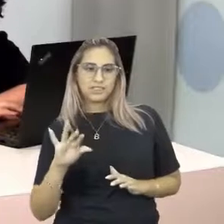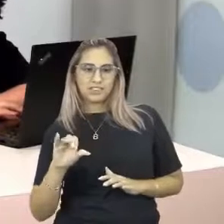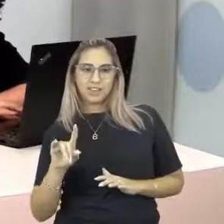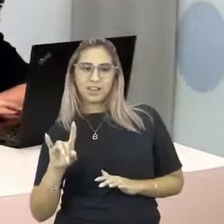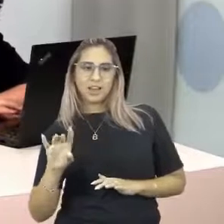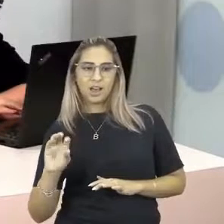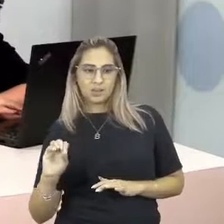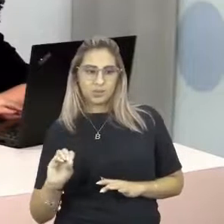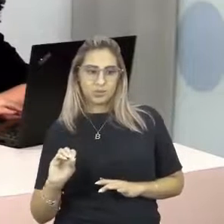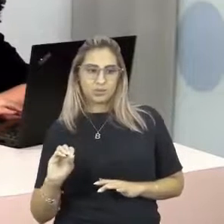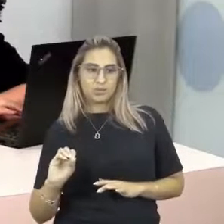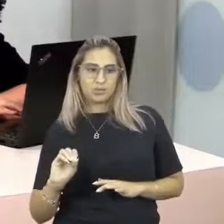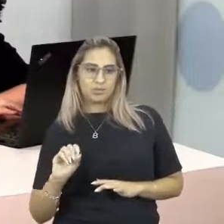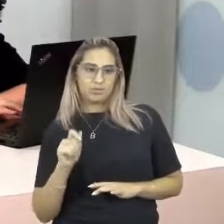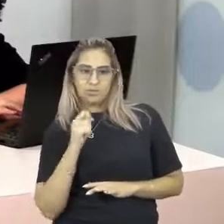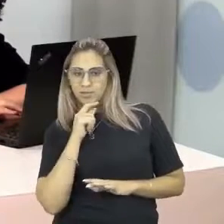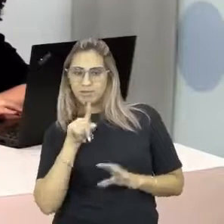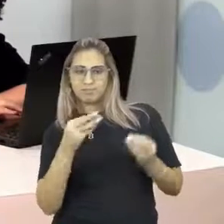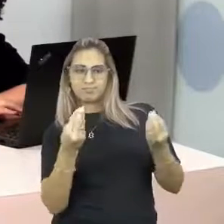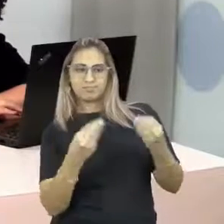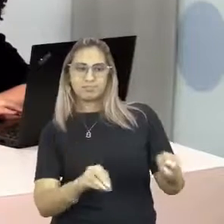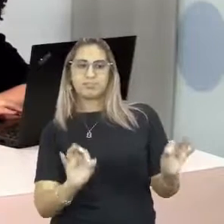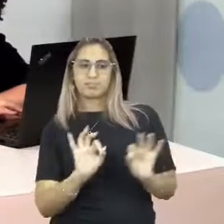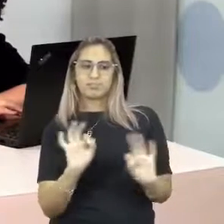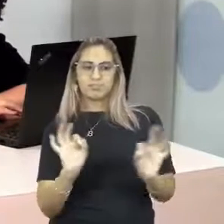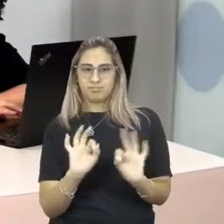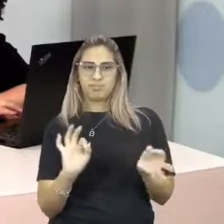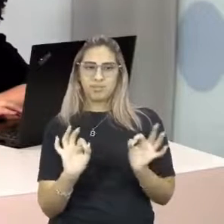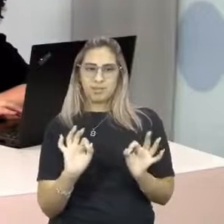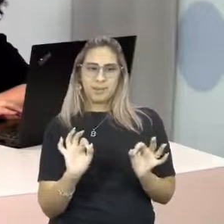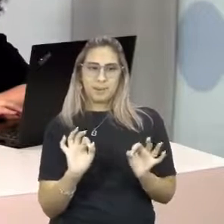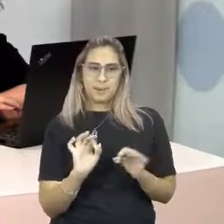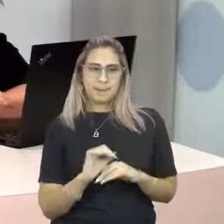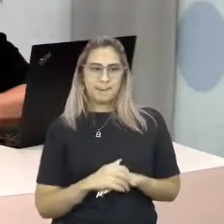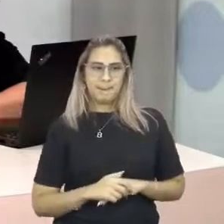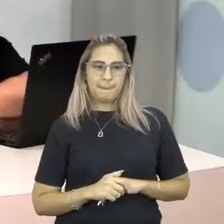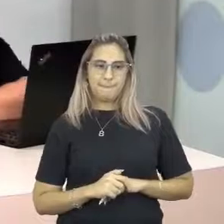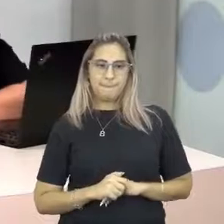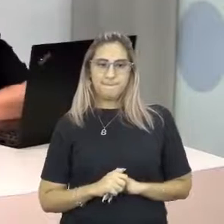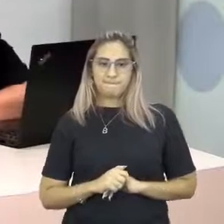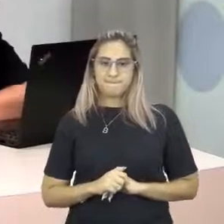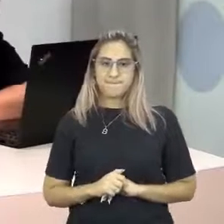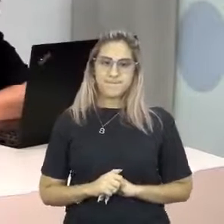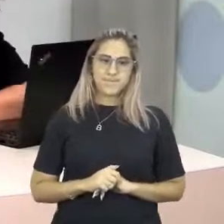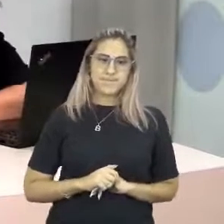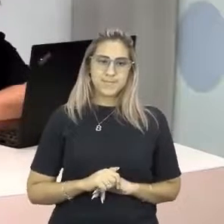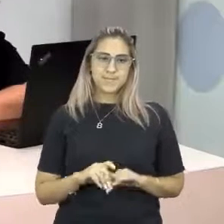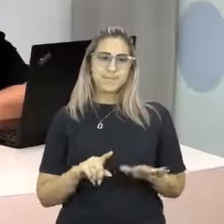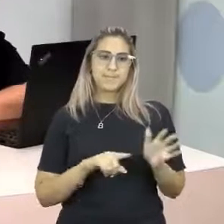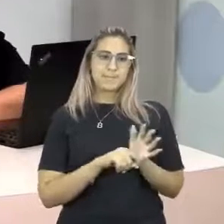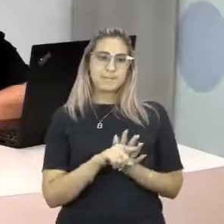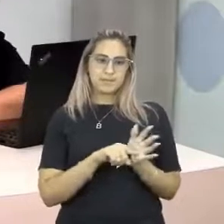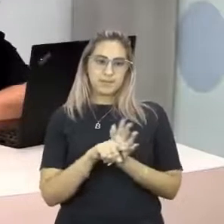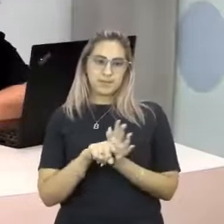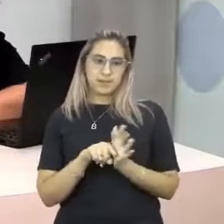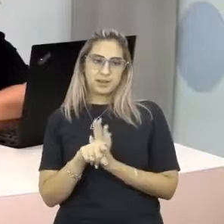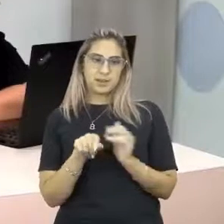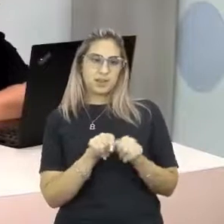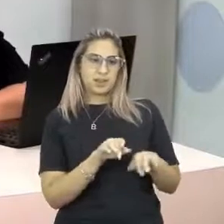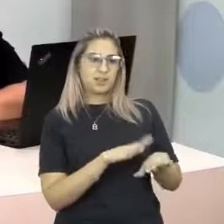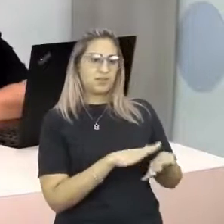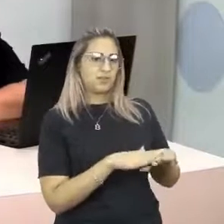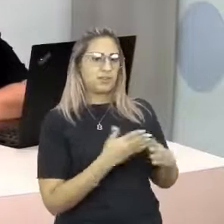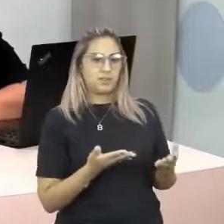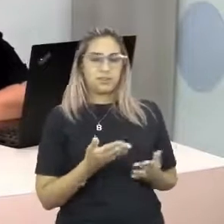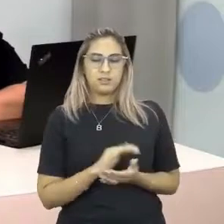classificação do concurso ainda não foi publicada, né? Ainda não saiu por conta da das análises, né, que eles Isso. estavam realizando lá.